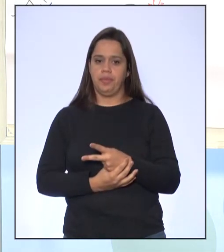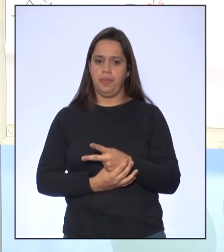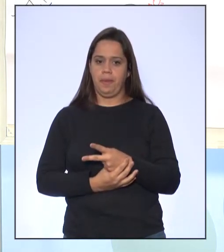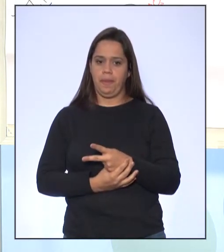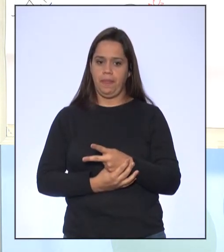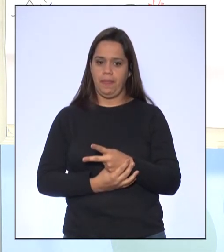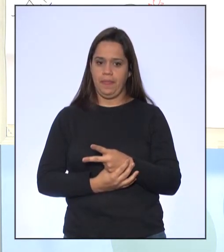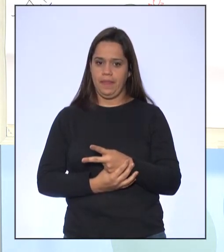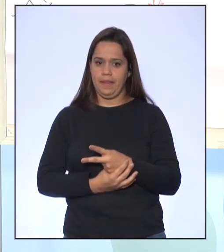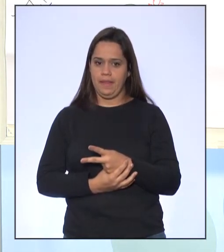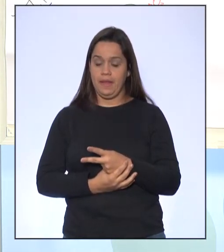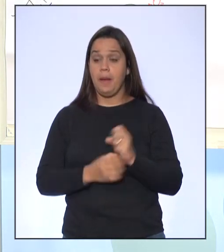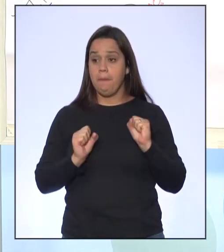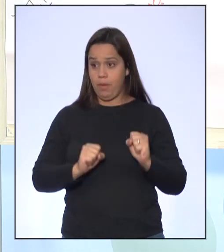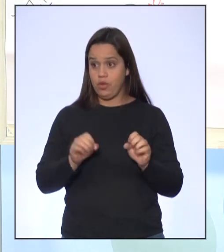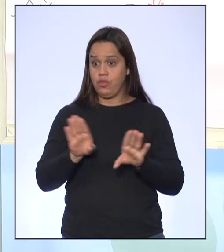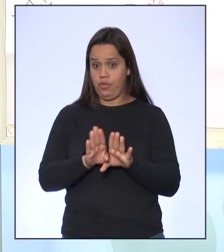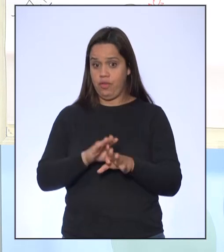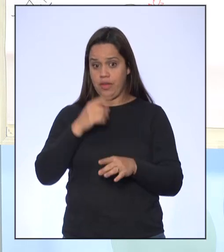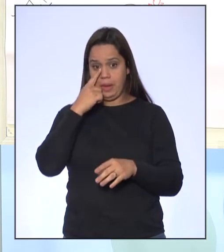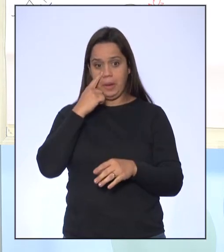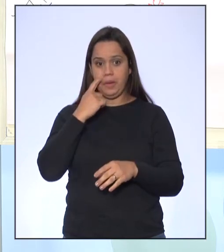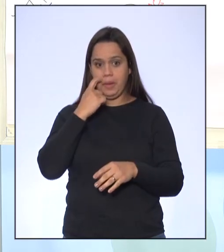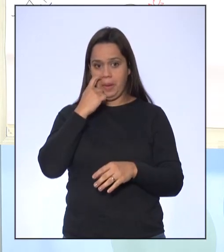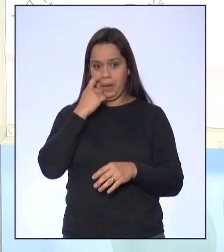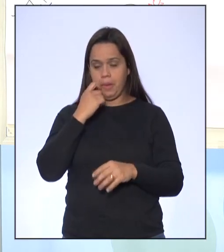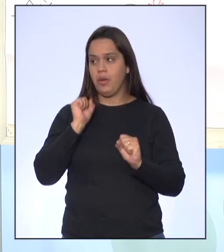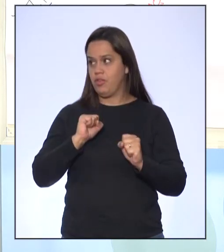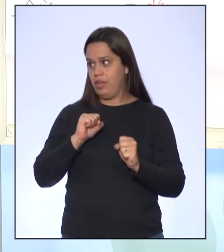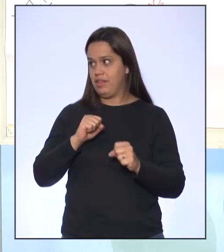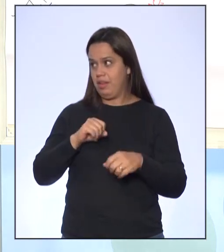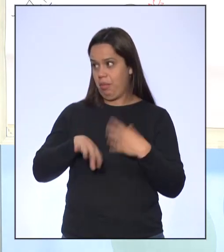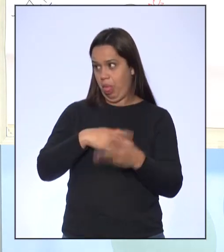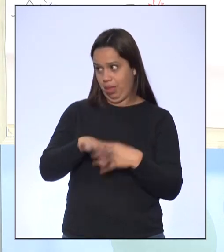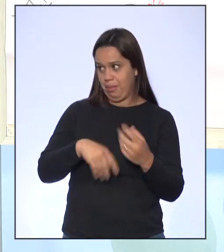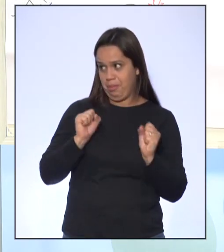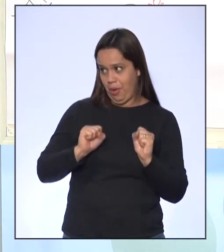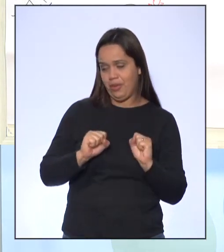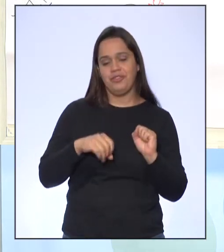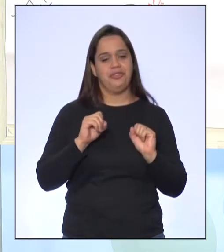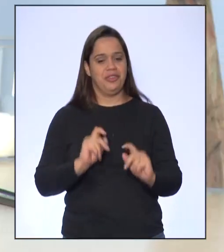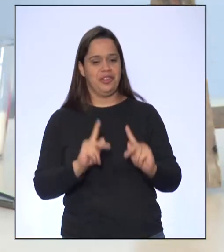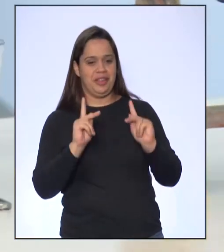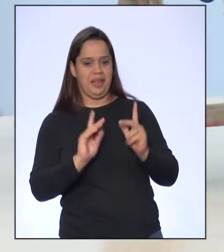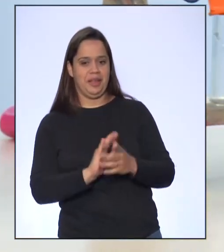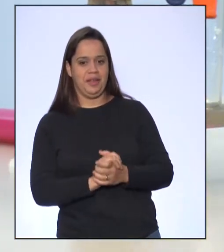Tem a água, né? Que posso você fazer falou bagunça no copo. aqui? Posso fazer bagunça, Pro? Vai ter que fazer, né?